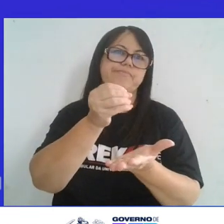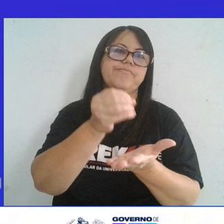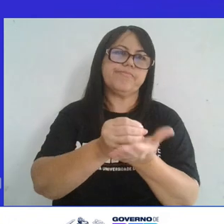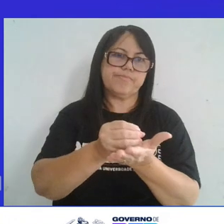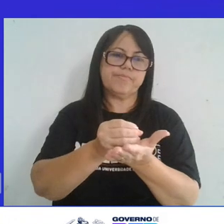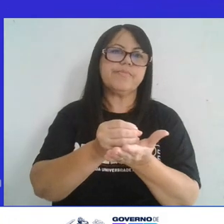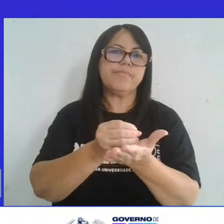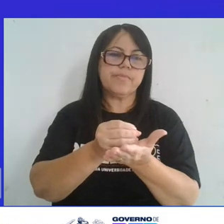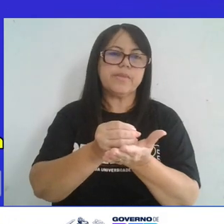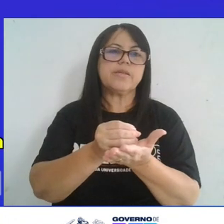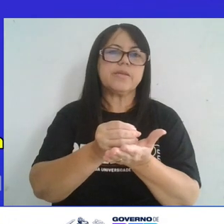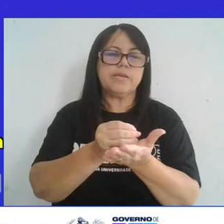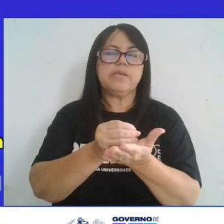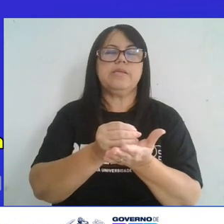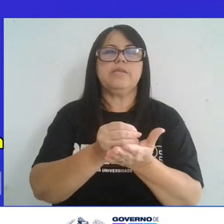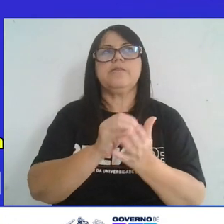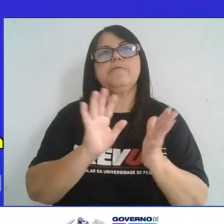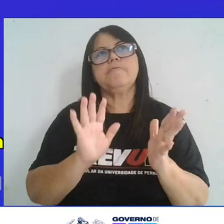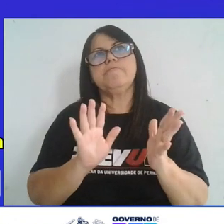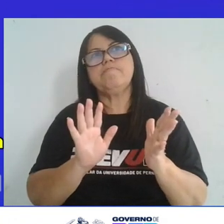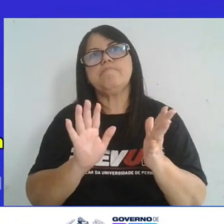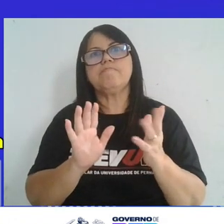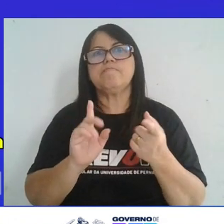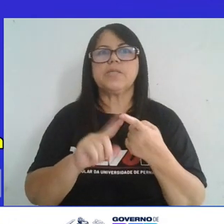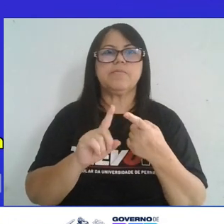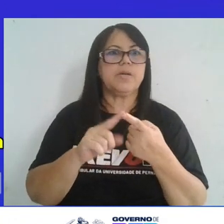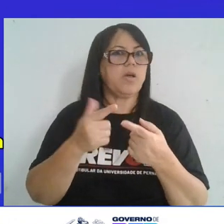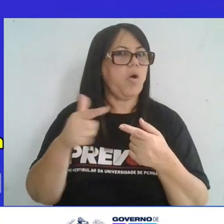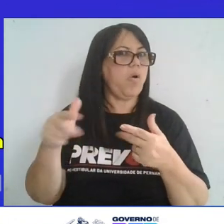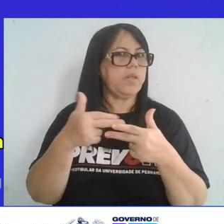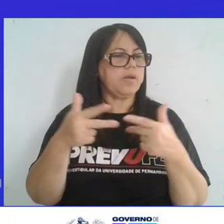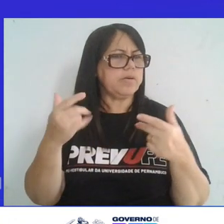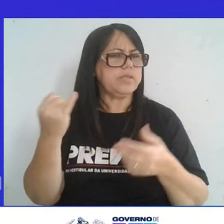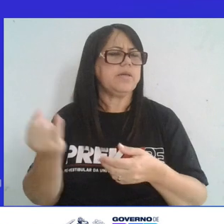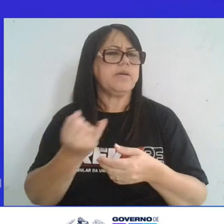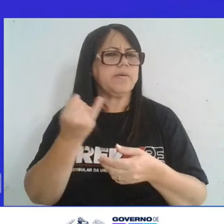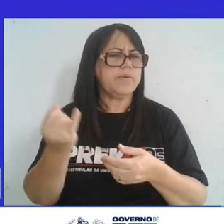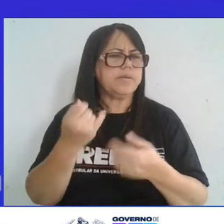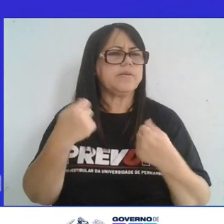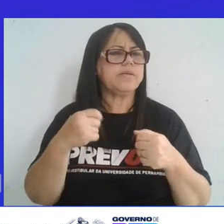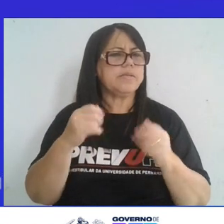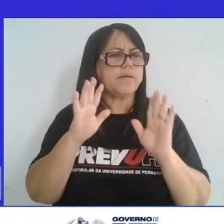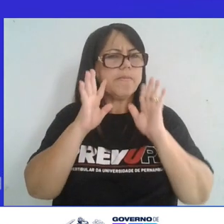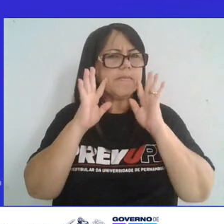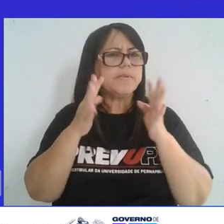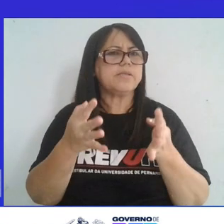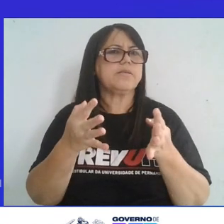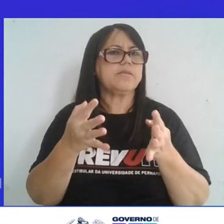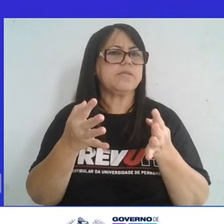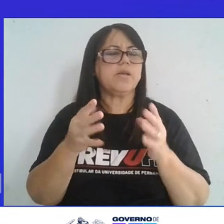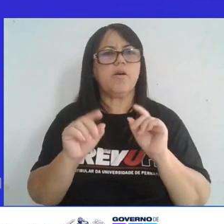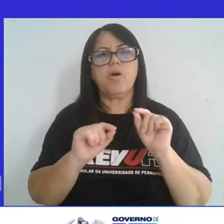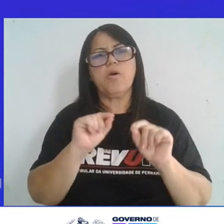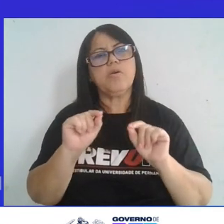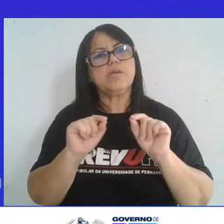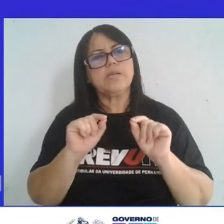também, tá? Um outro elemento também que é importantíssimo que você preste muita atenção, que é o não atendimento ao tipo textual,